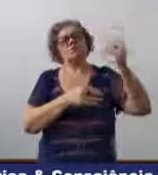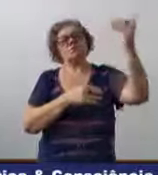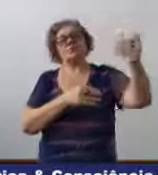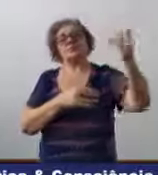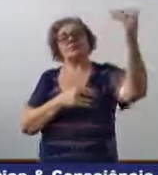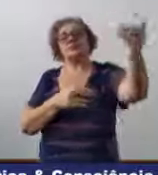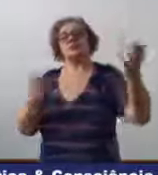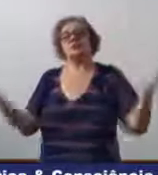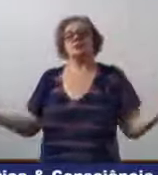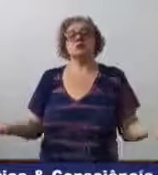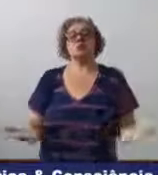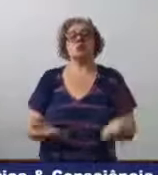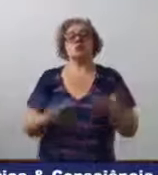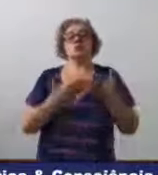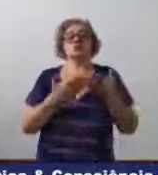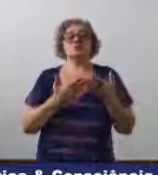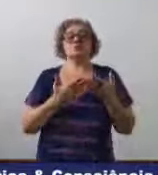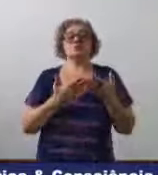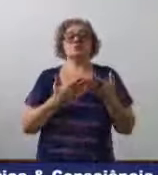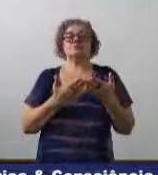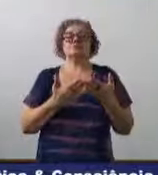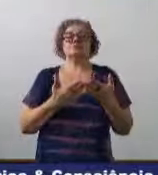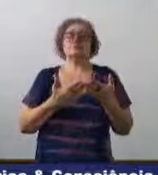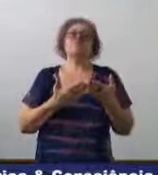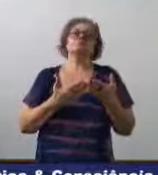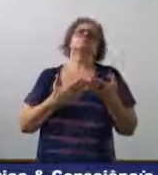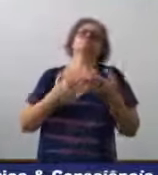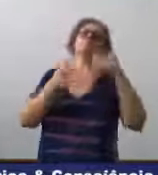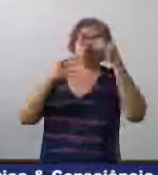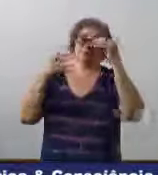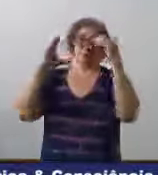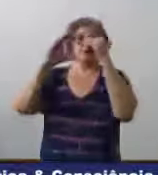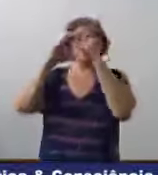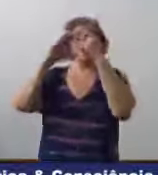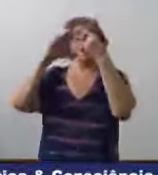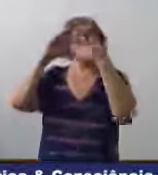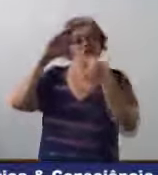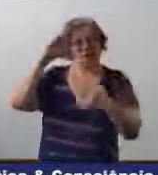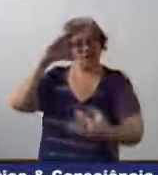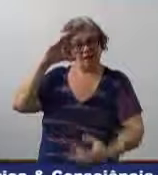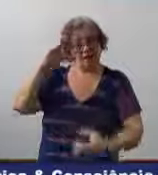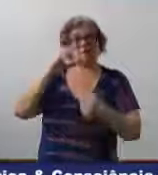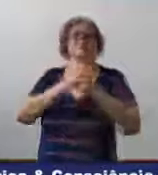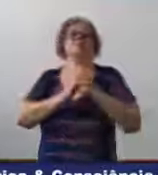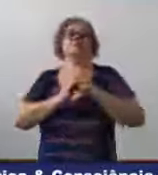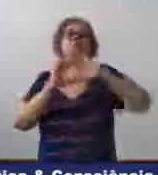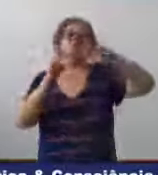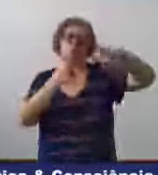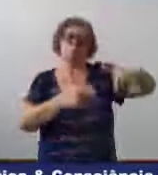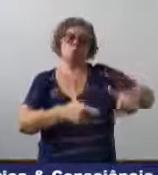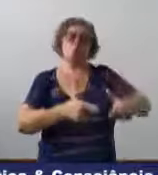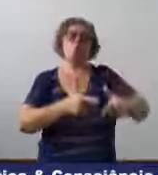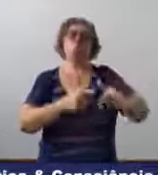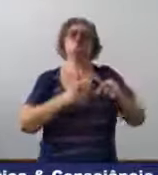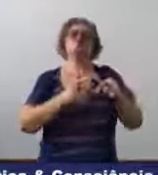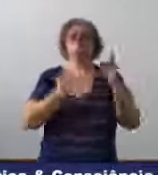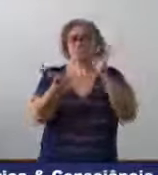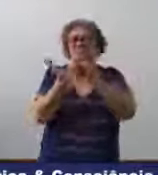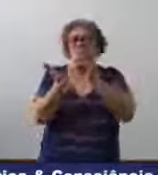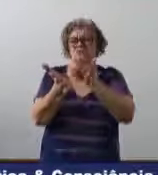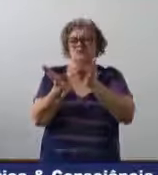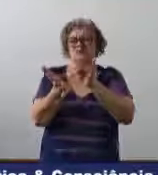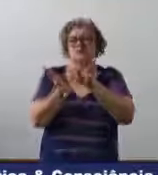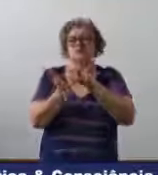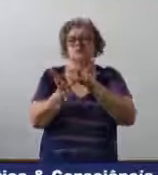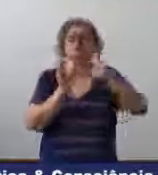avançando e hoje nega inclusive as características do que se chamava antigamente mundo real.